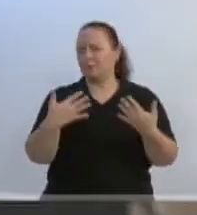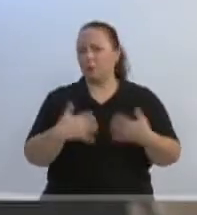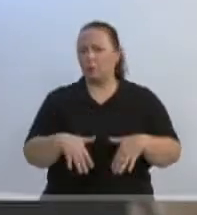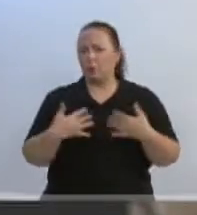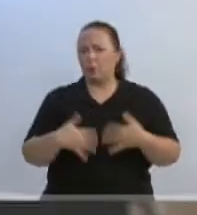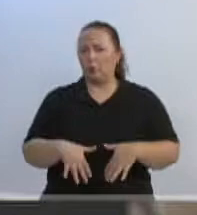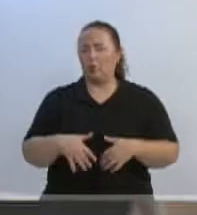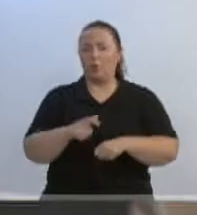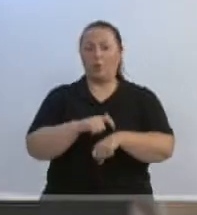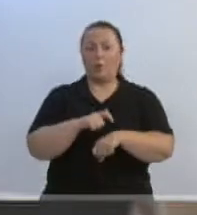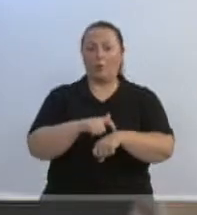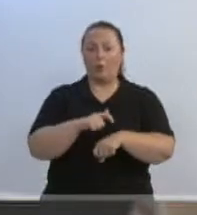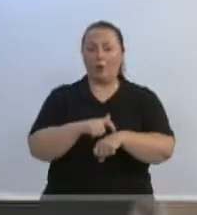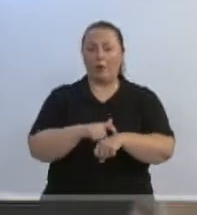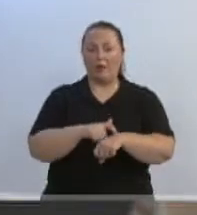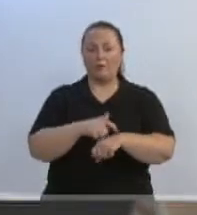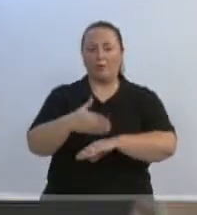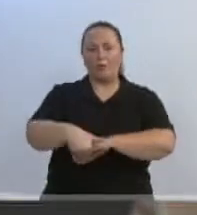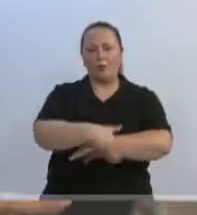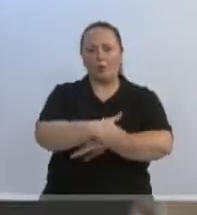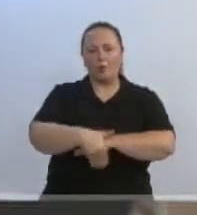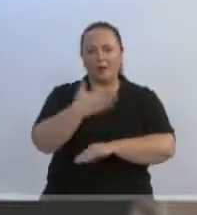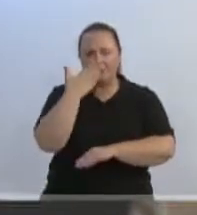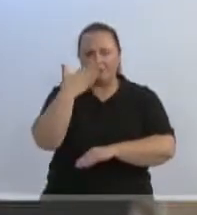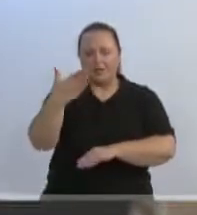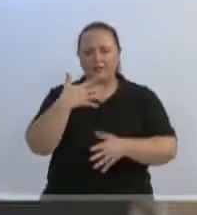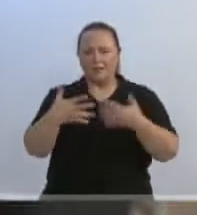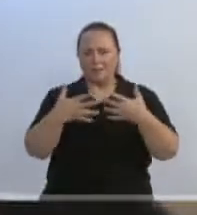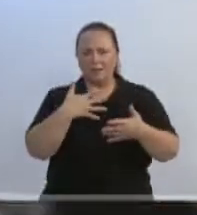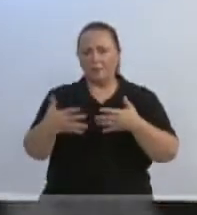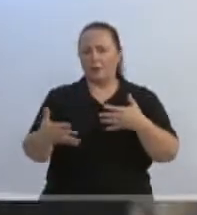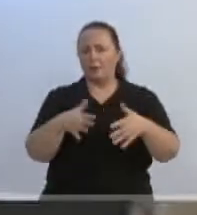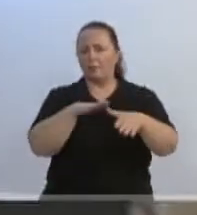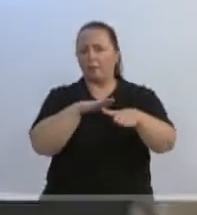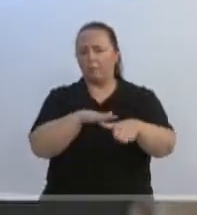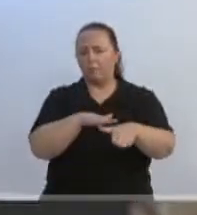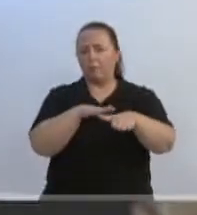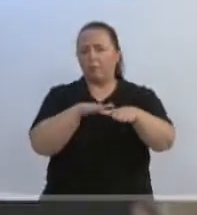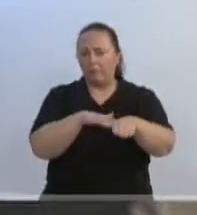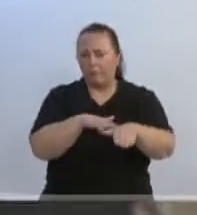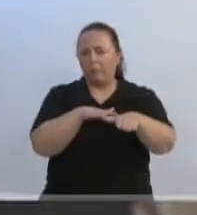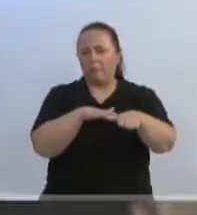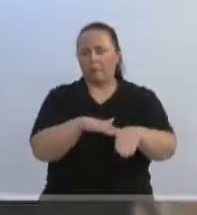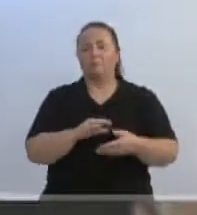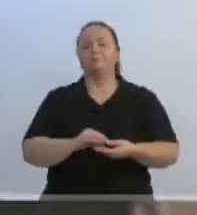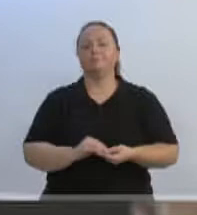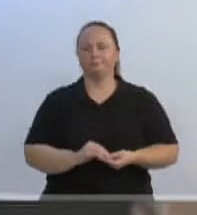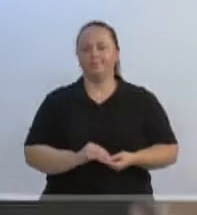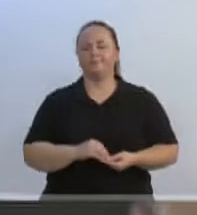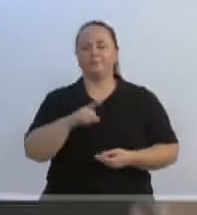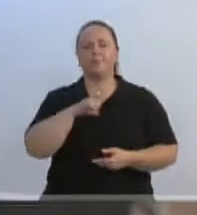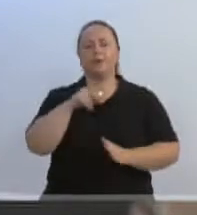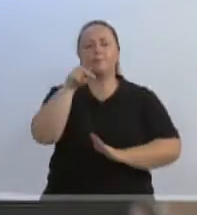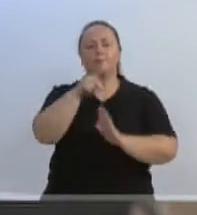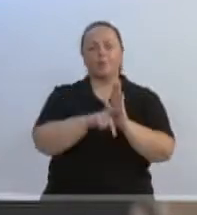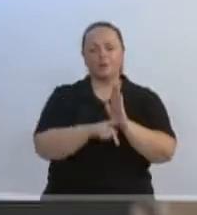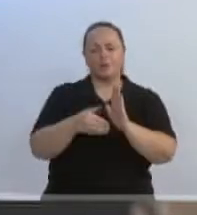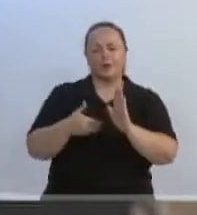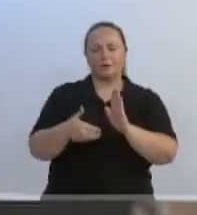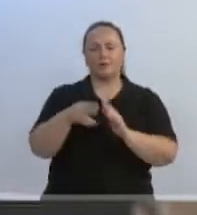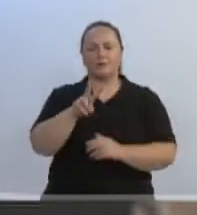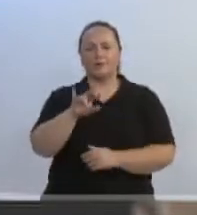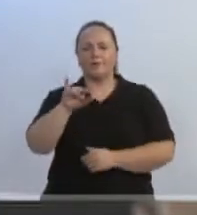horários de pico toda região da josé roque dechen adjacências existe este grande projeto chamado via projetada número 20 que